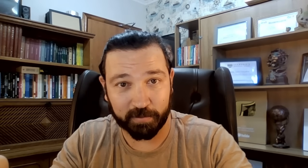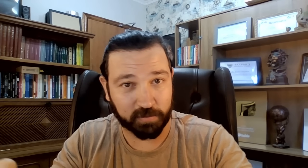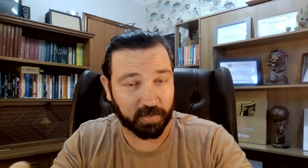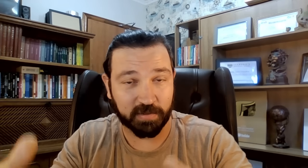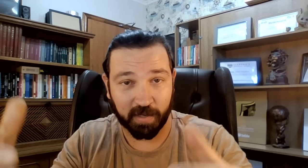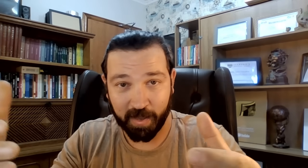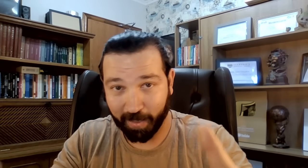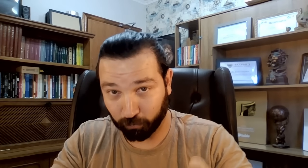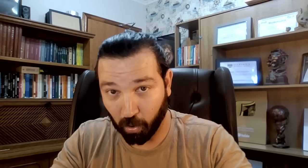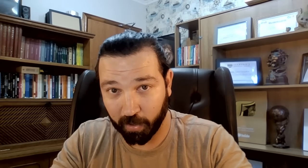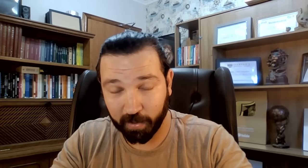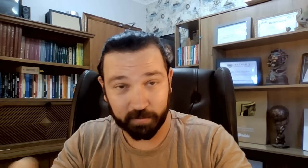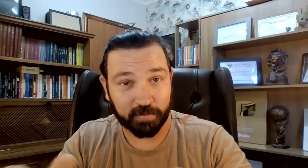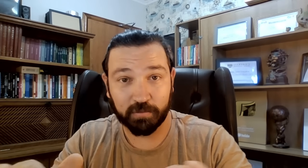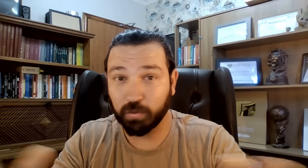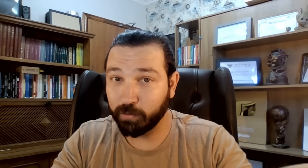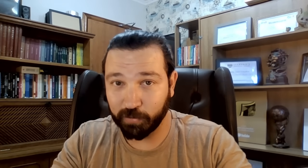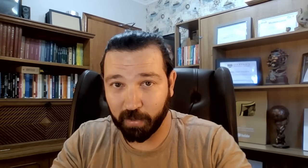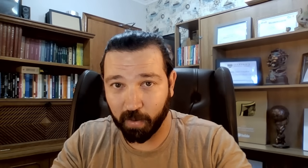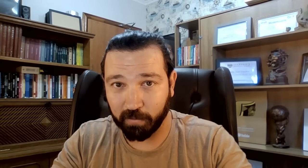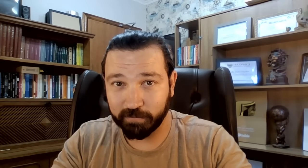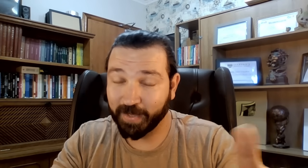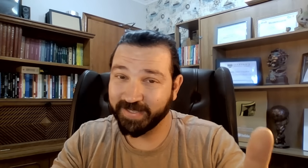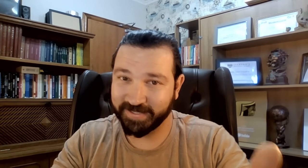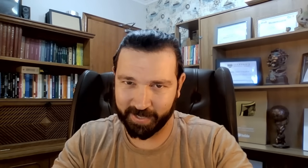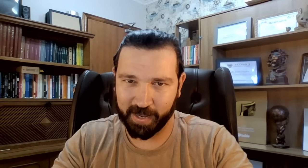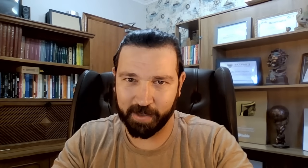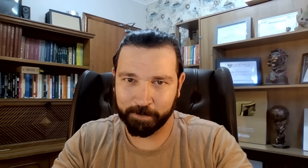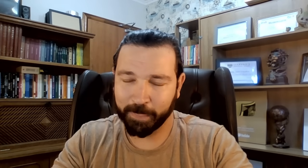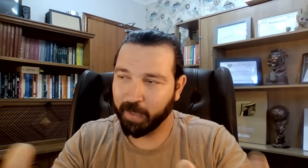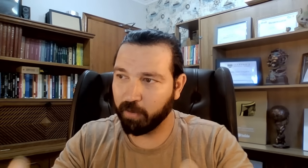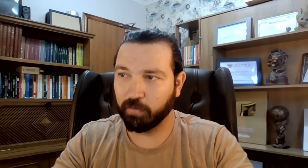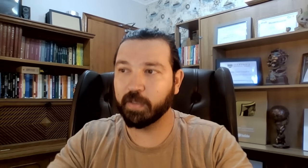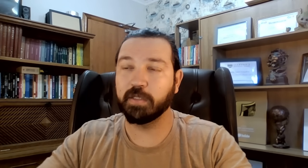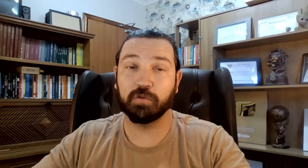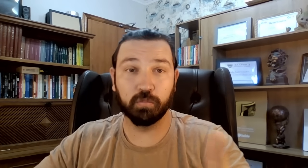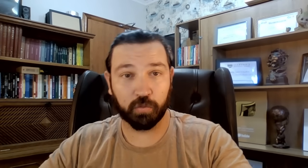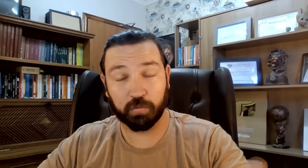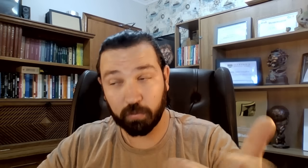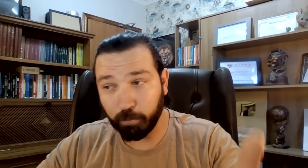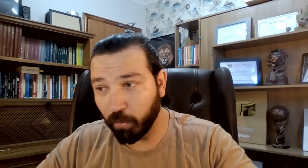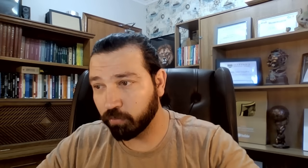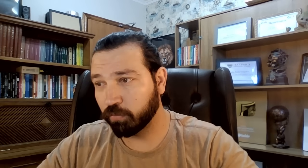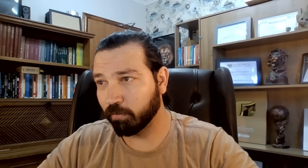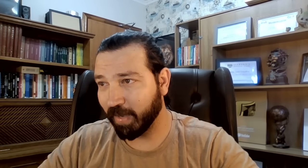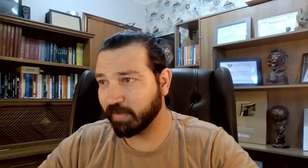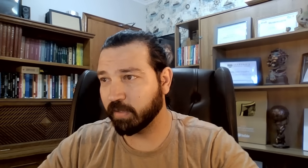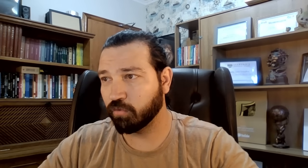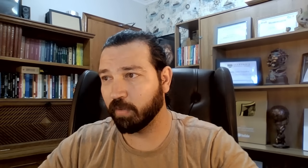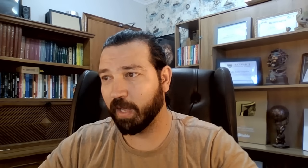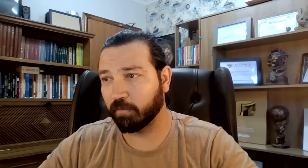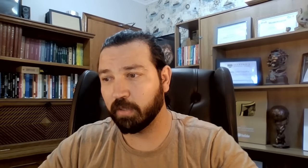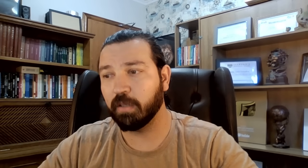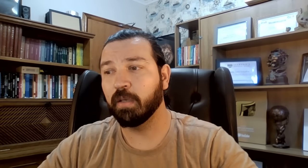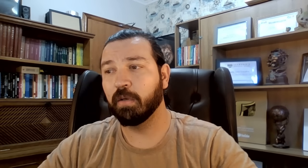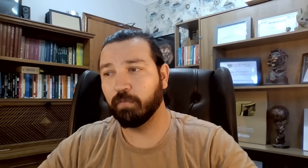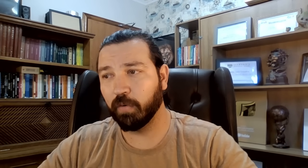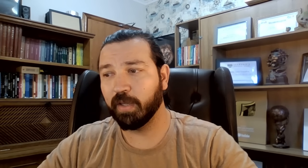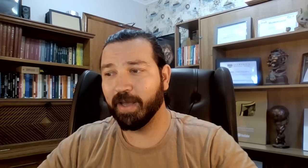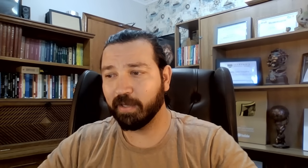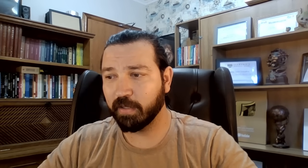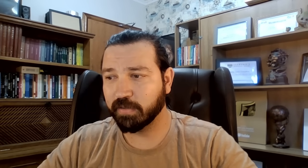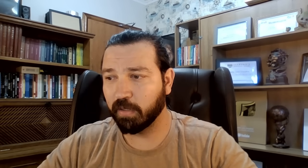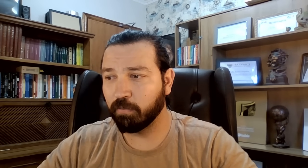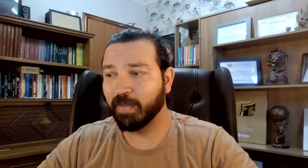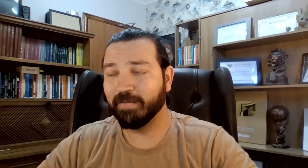capa preta ou seja a toga todo mundo é igual será eu não acredito muito e o ponto mais questionado aqui